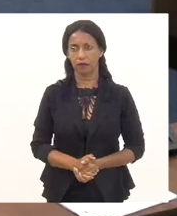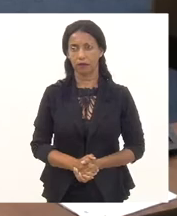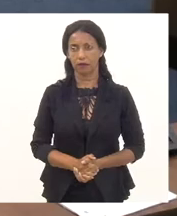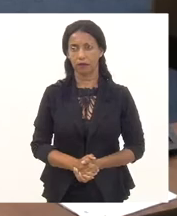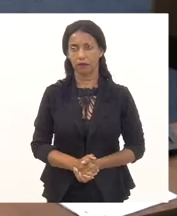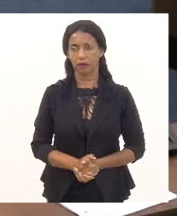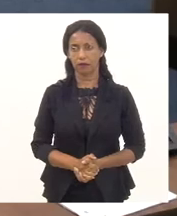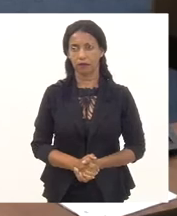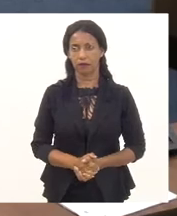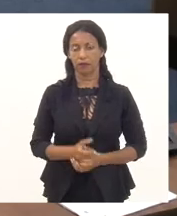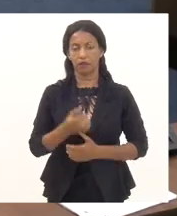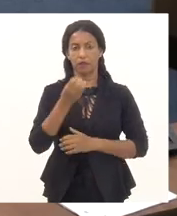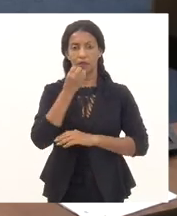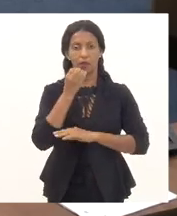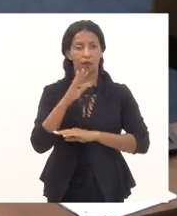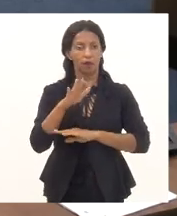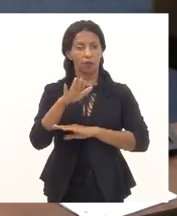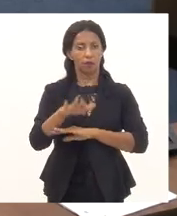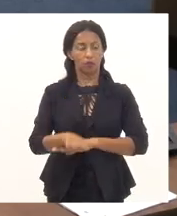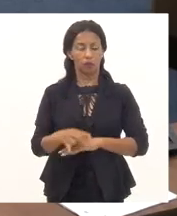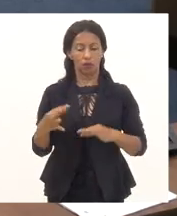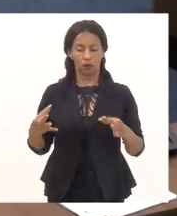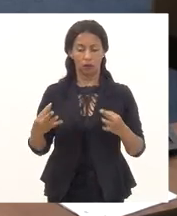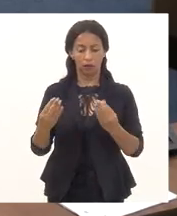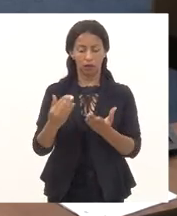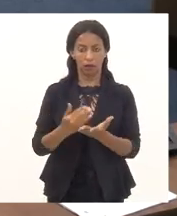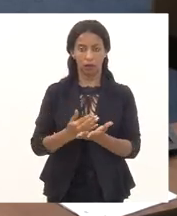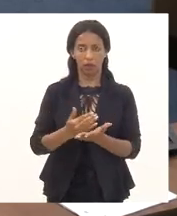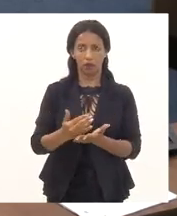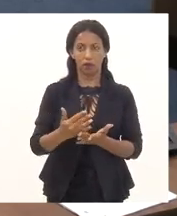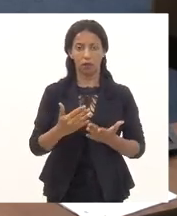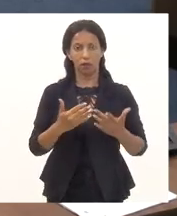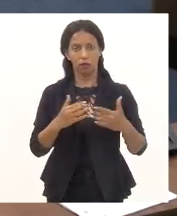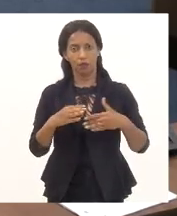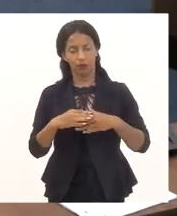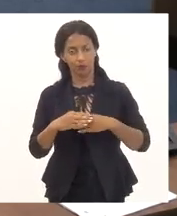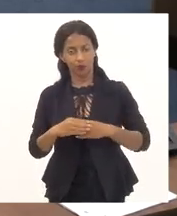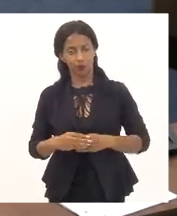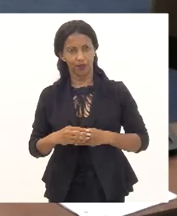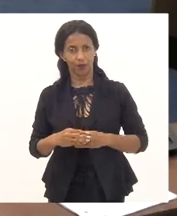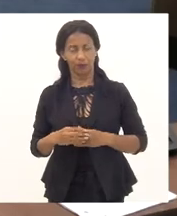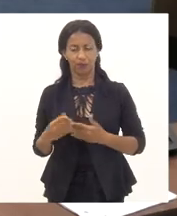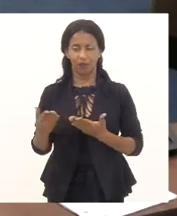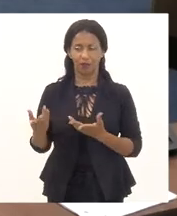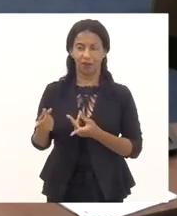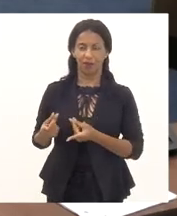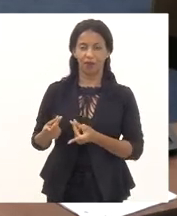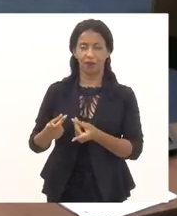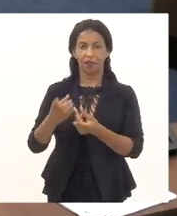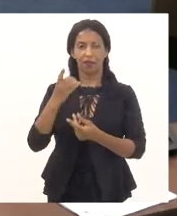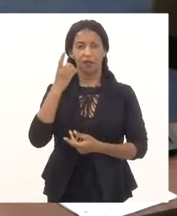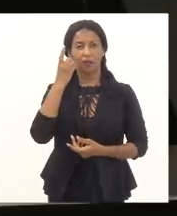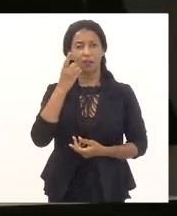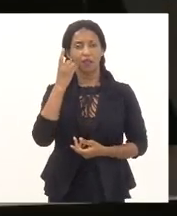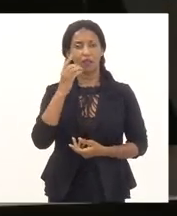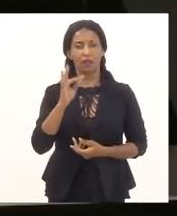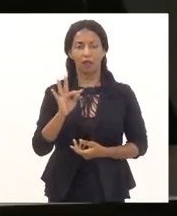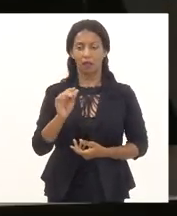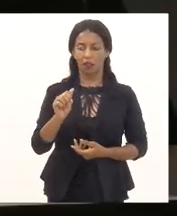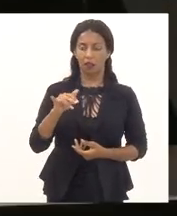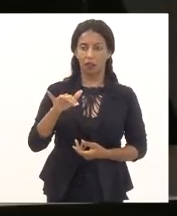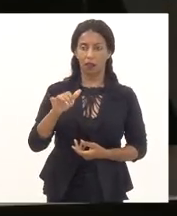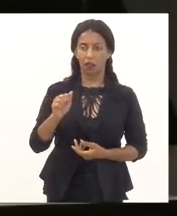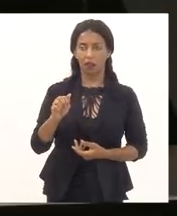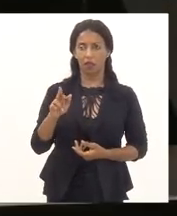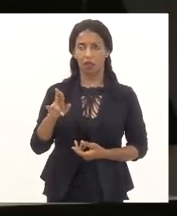Boa tarde a todas e todos. Eu quero inicialmente saudar aqui a nossa eterna deputada, a deputada Tânia